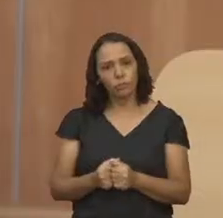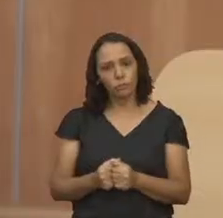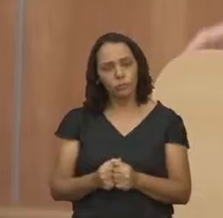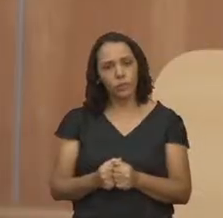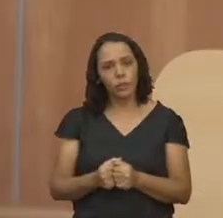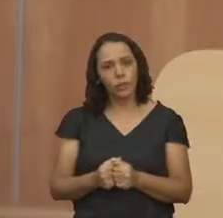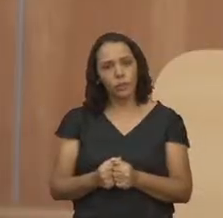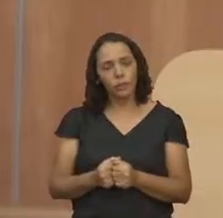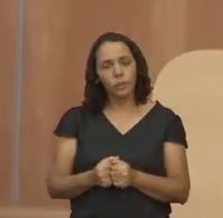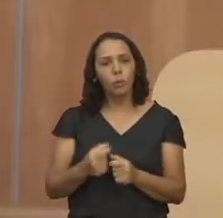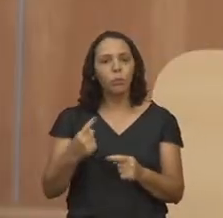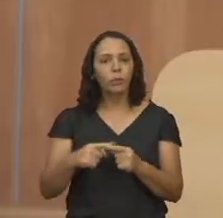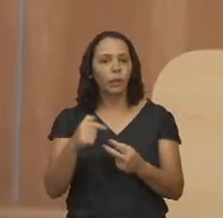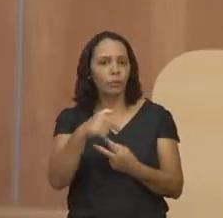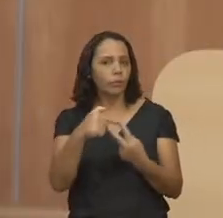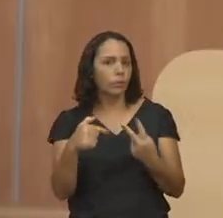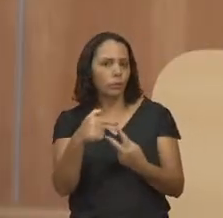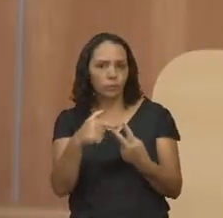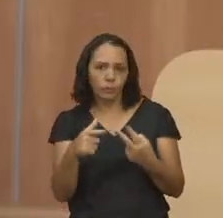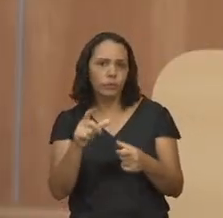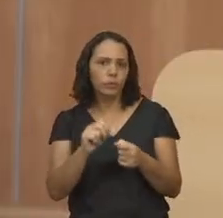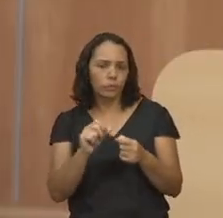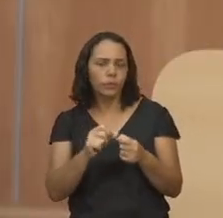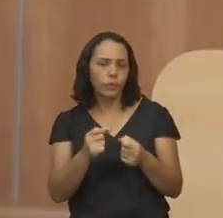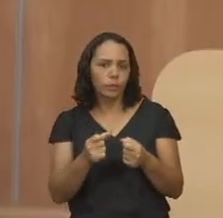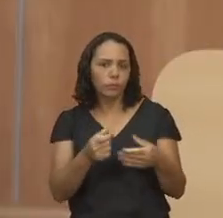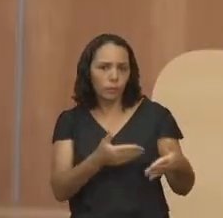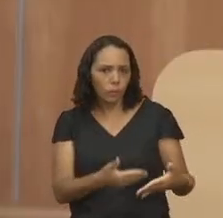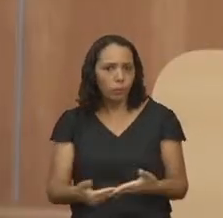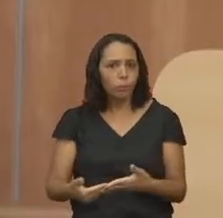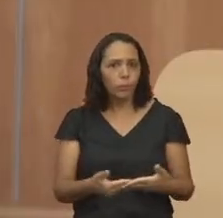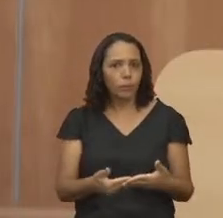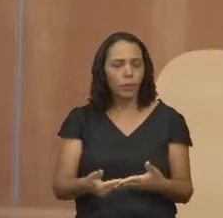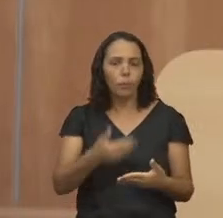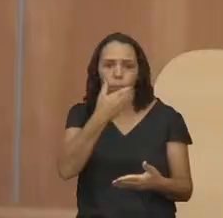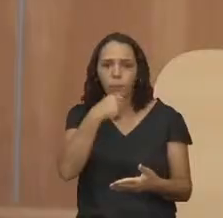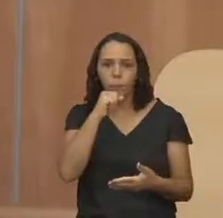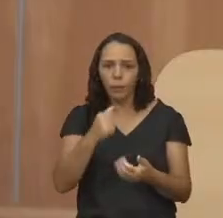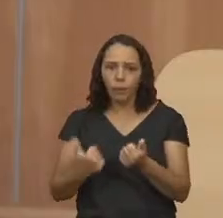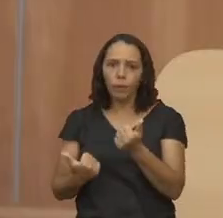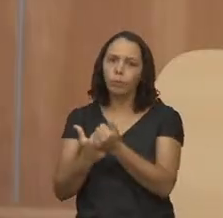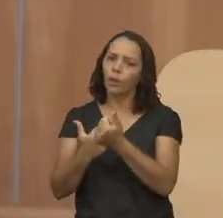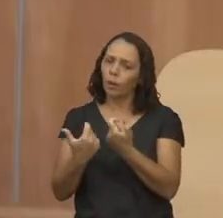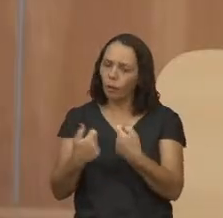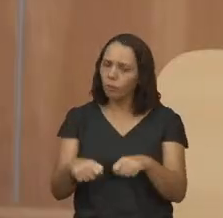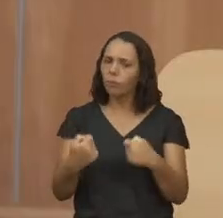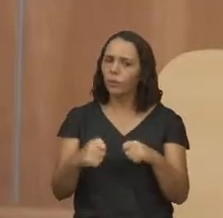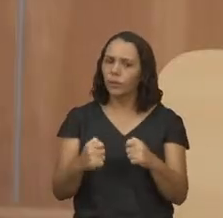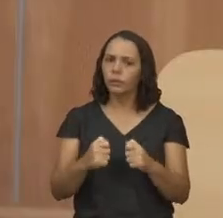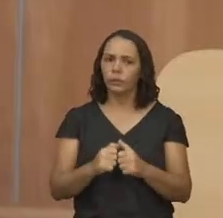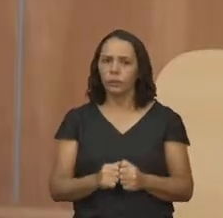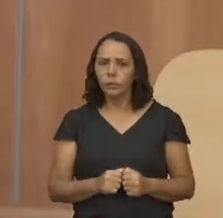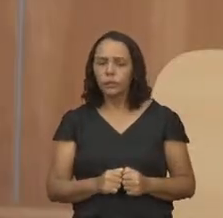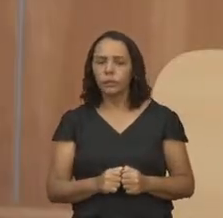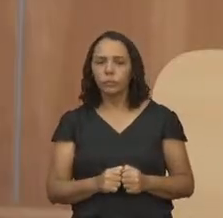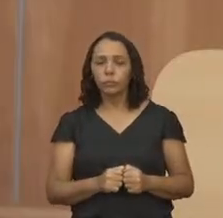unicamente, mas foi feito aí por um ato dos dois. E, honestamente, não há